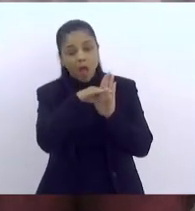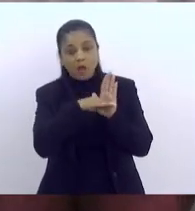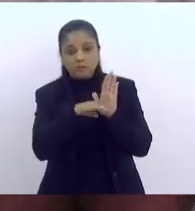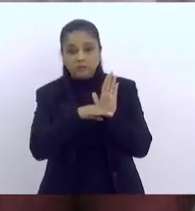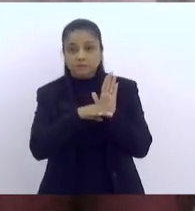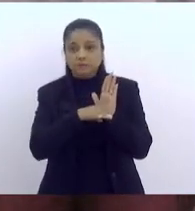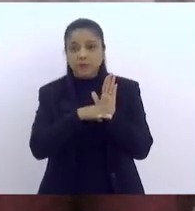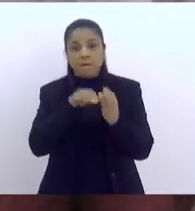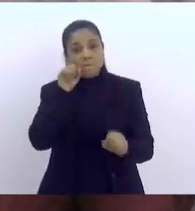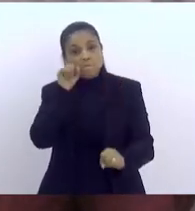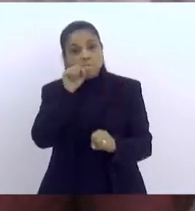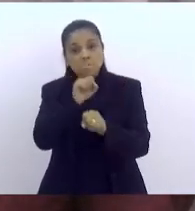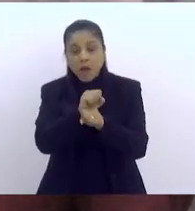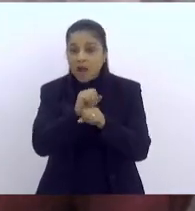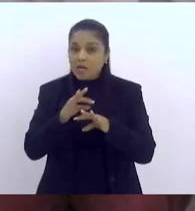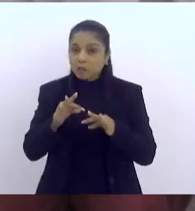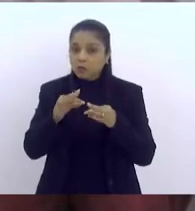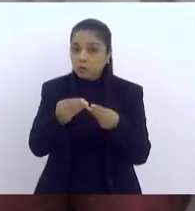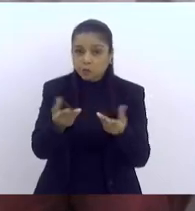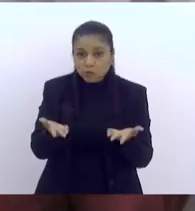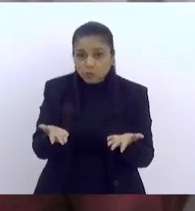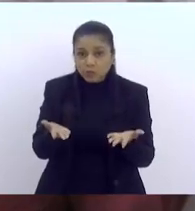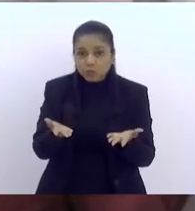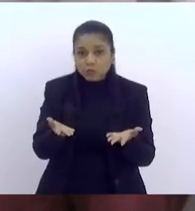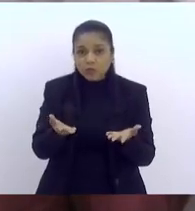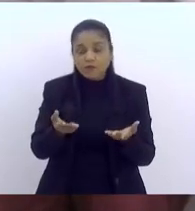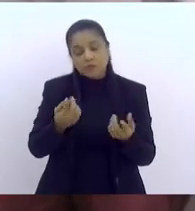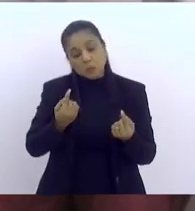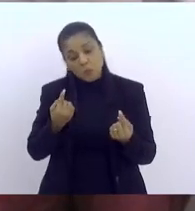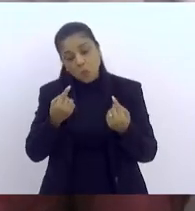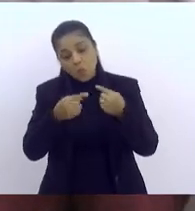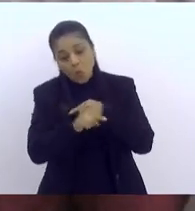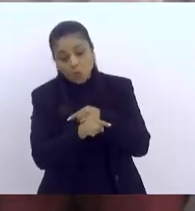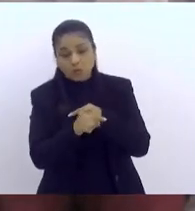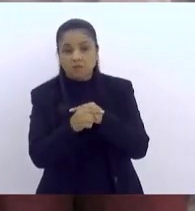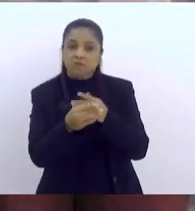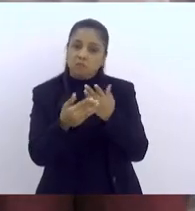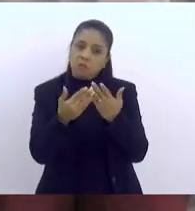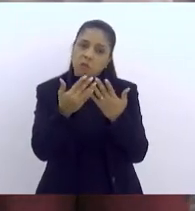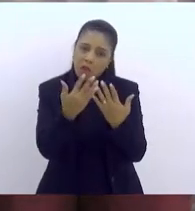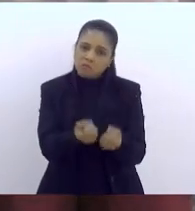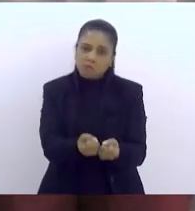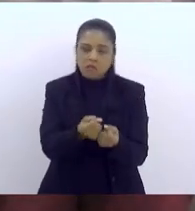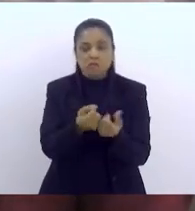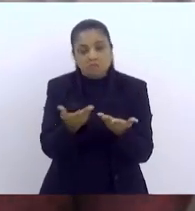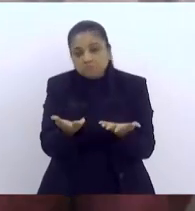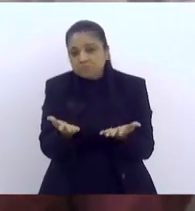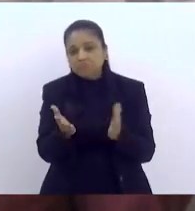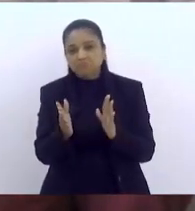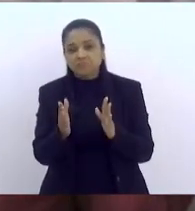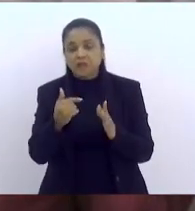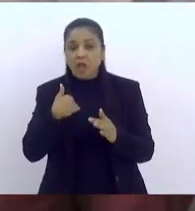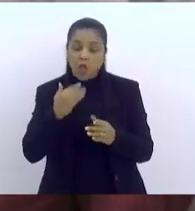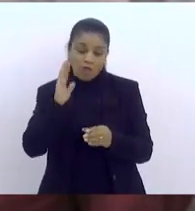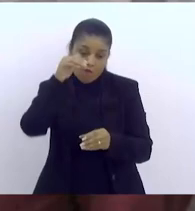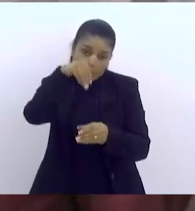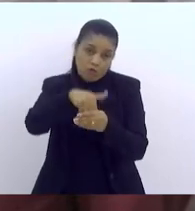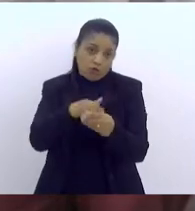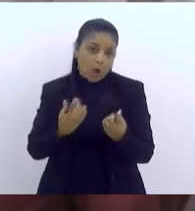pauta, para, vai ter os prós, vai ter os contras. Eu, por exemplo, vou votar